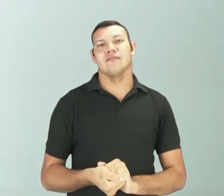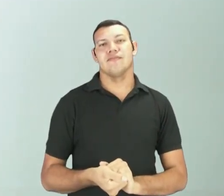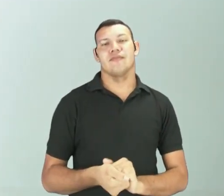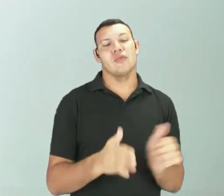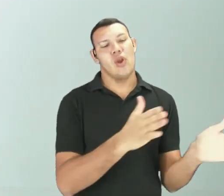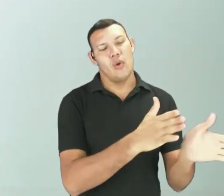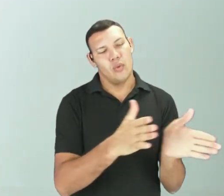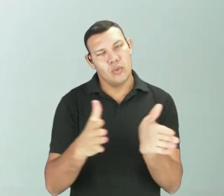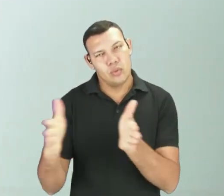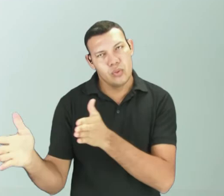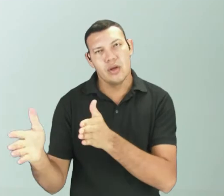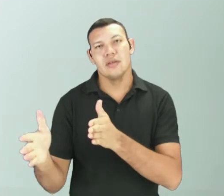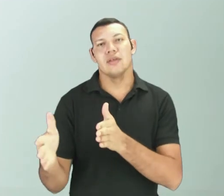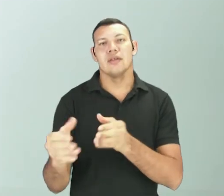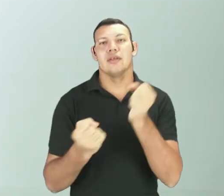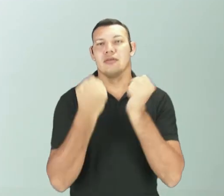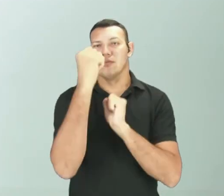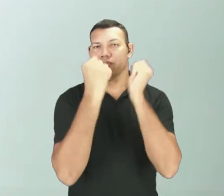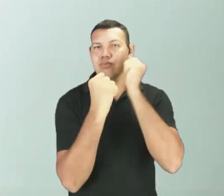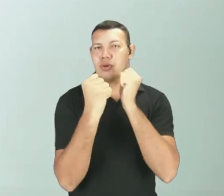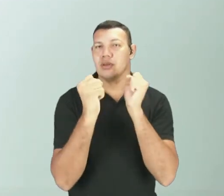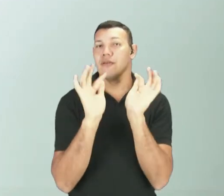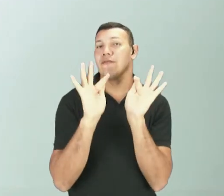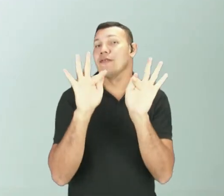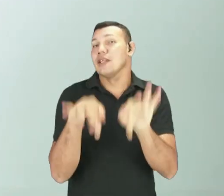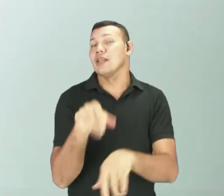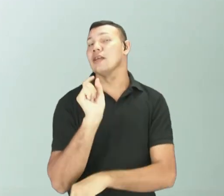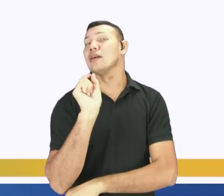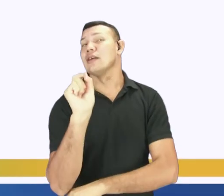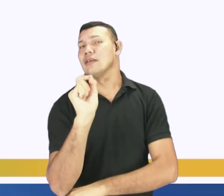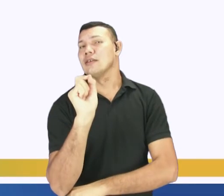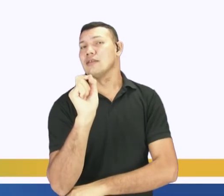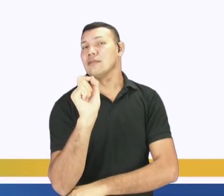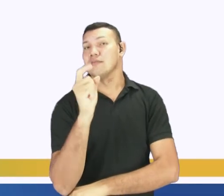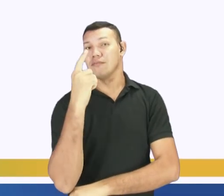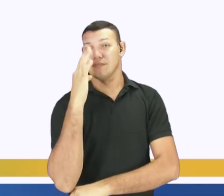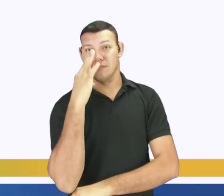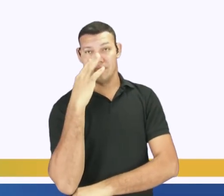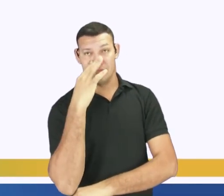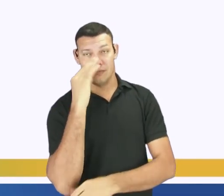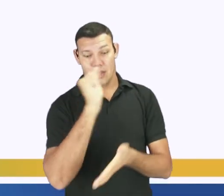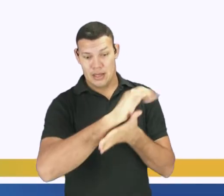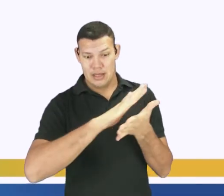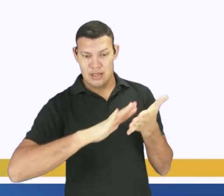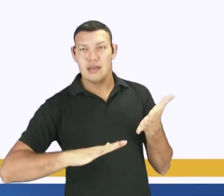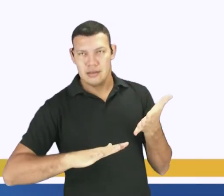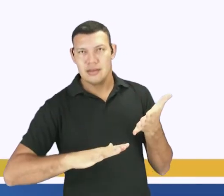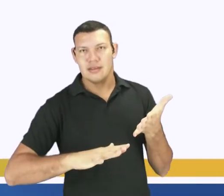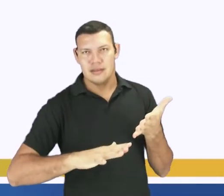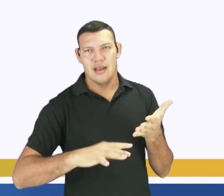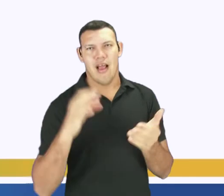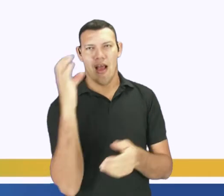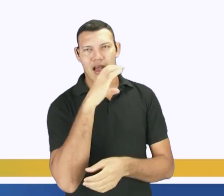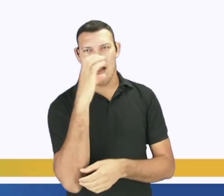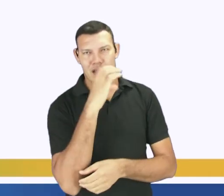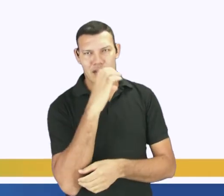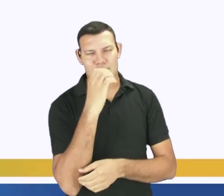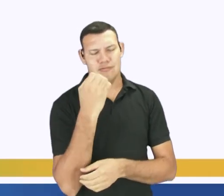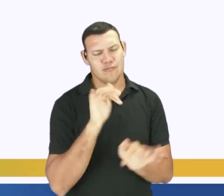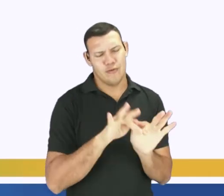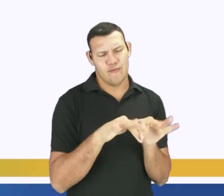processo de industrialização. E para finalizar, eu quero chamar vocês para a gente responder duas questõezinhas bem rápidas e bem simples sobre esse